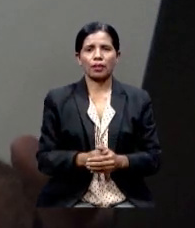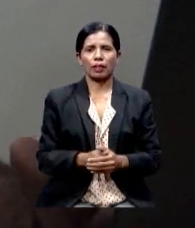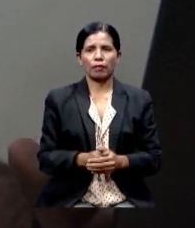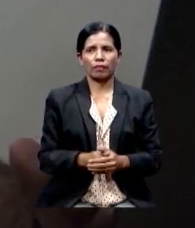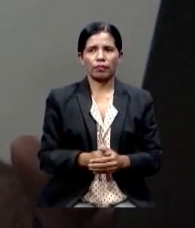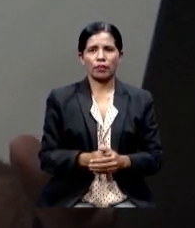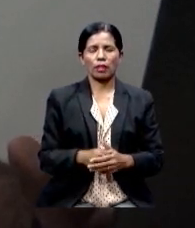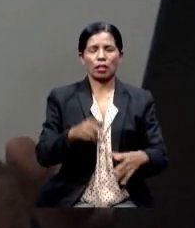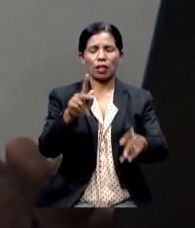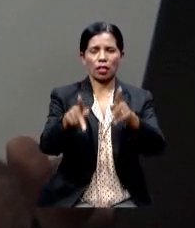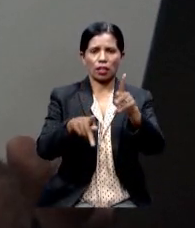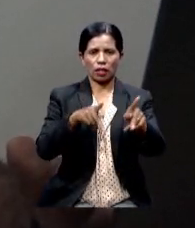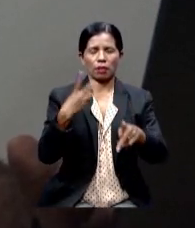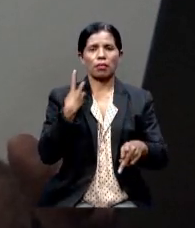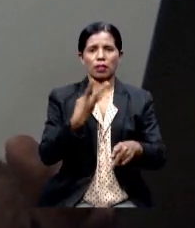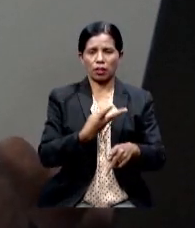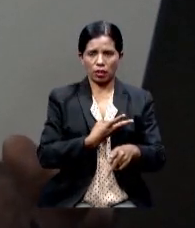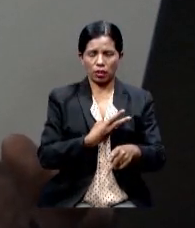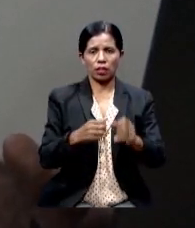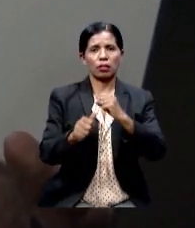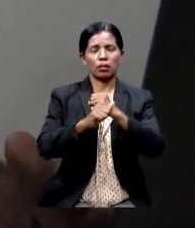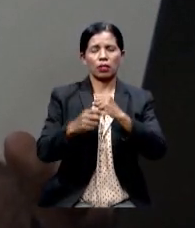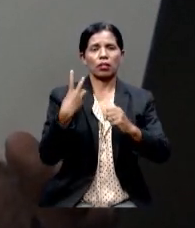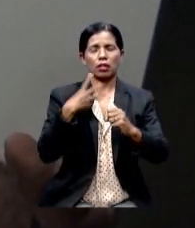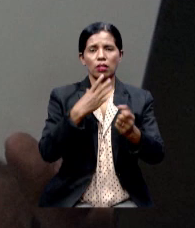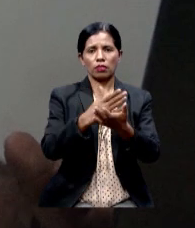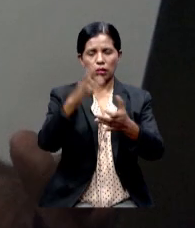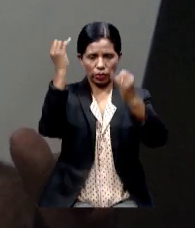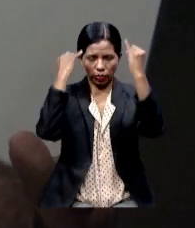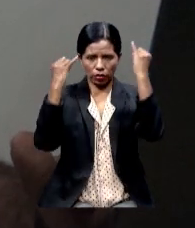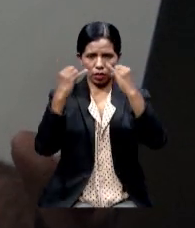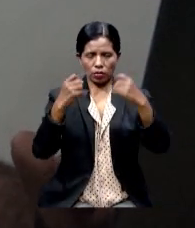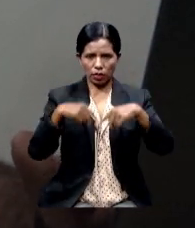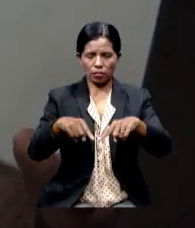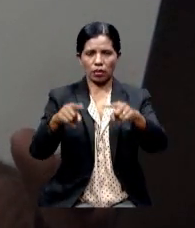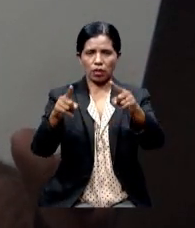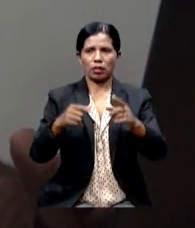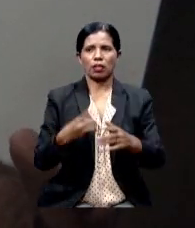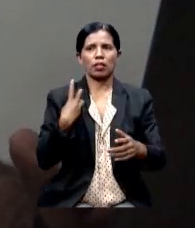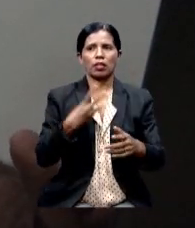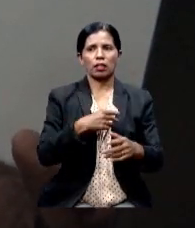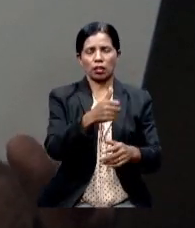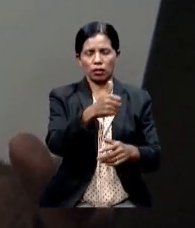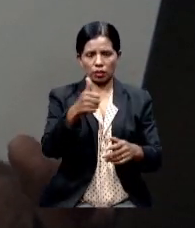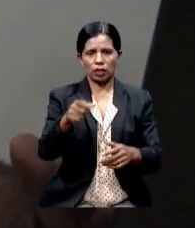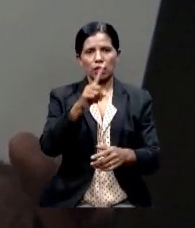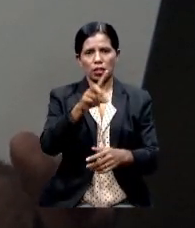e ta ita lança uma informação se era tudo em treino e te identifica na ida